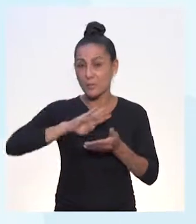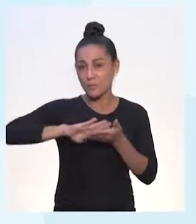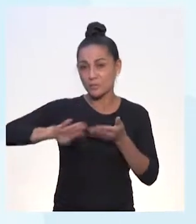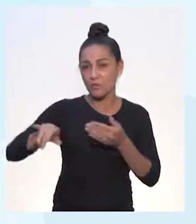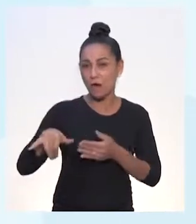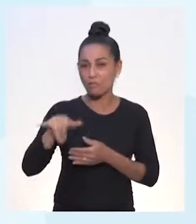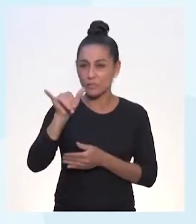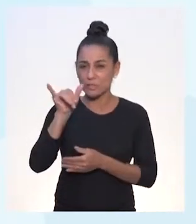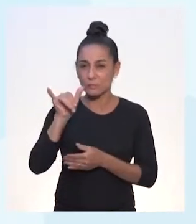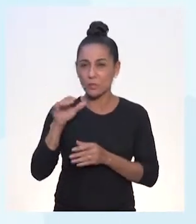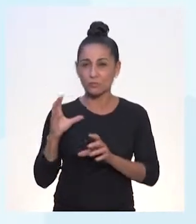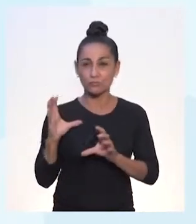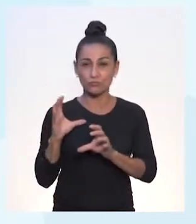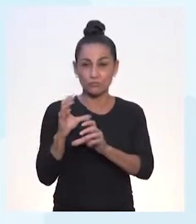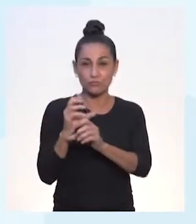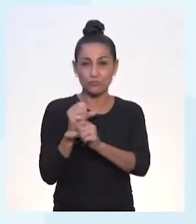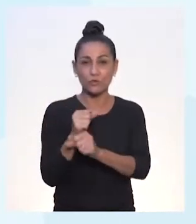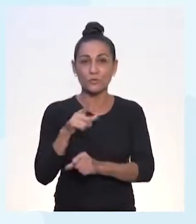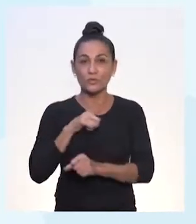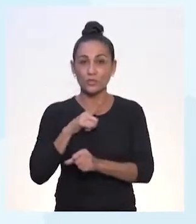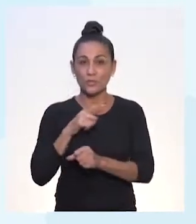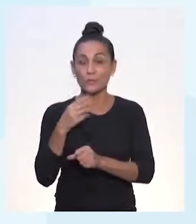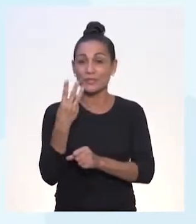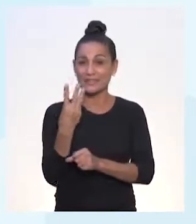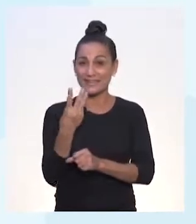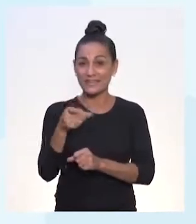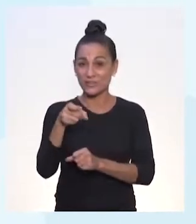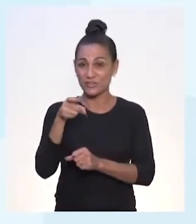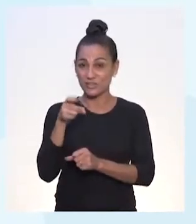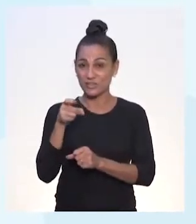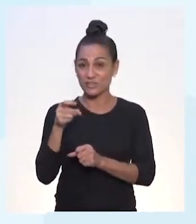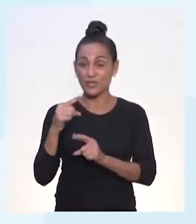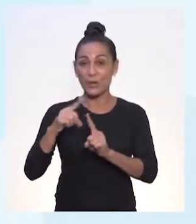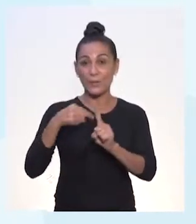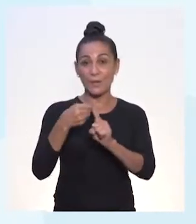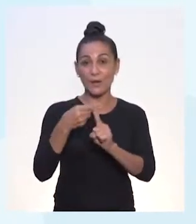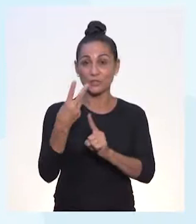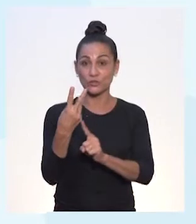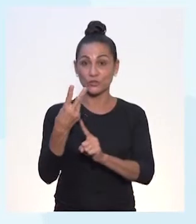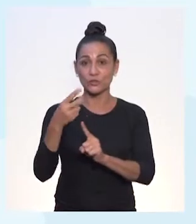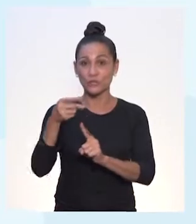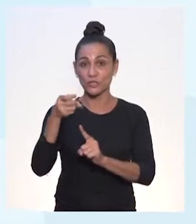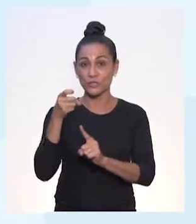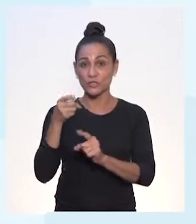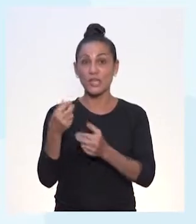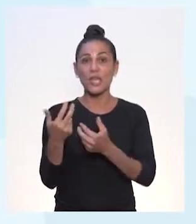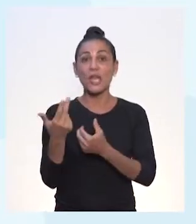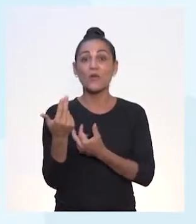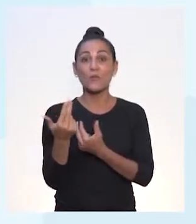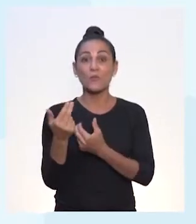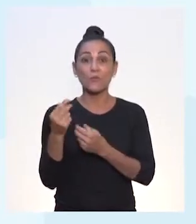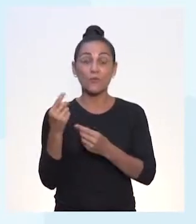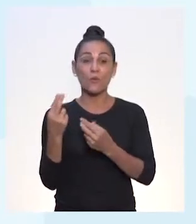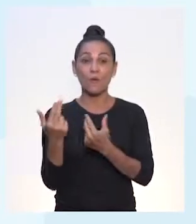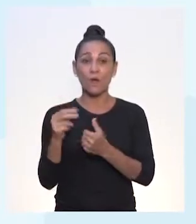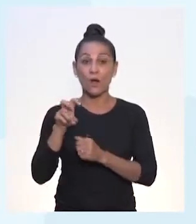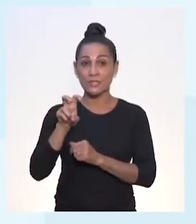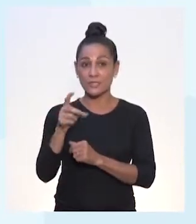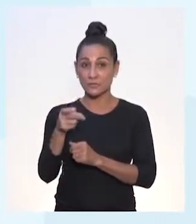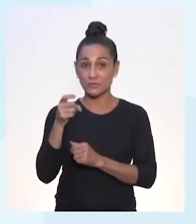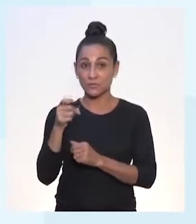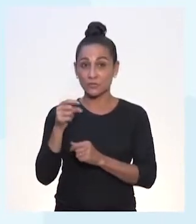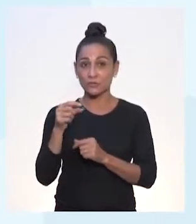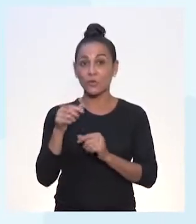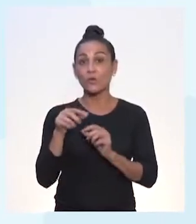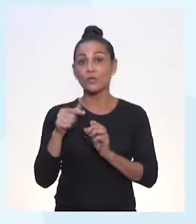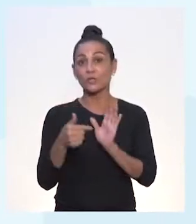quando eu somo, eu tenho 3x mais 2x, eu encontro 5x. E aí o y aqui, que nem